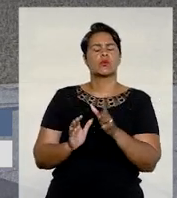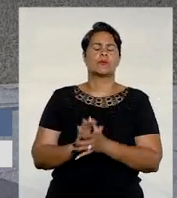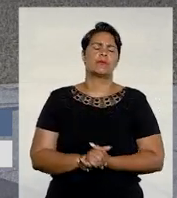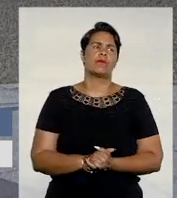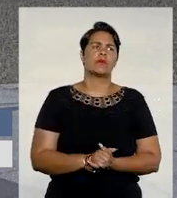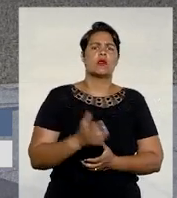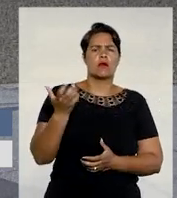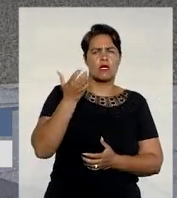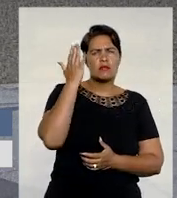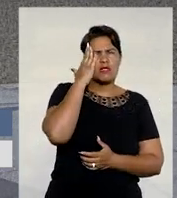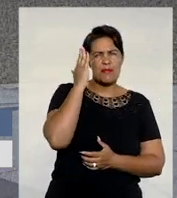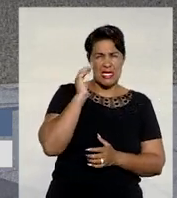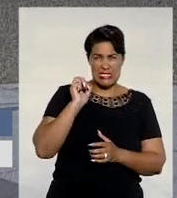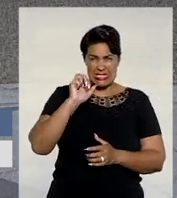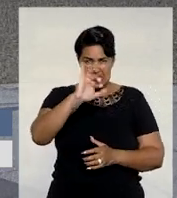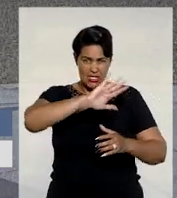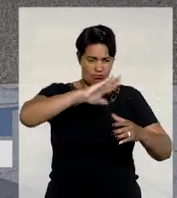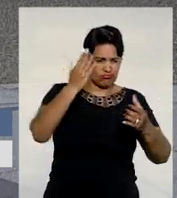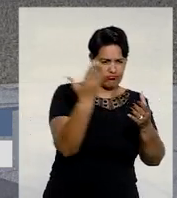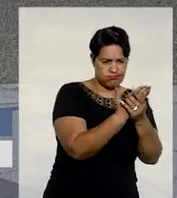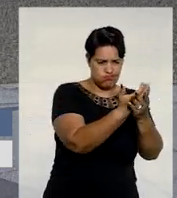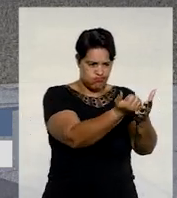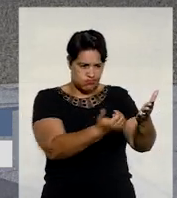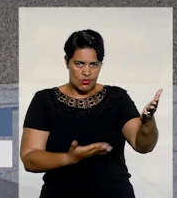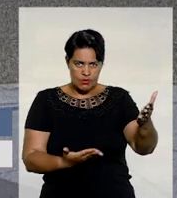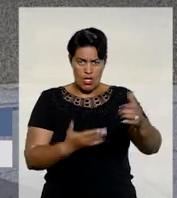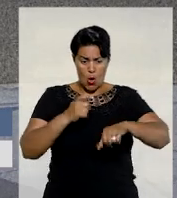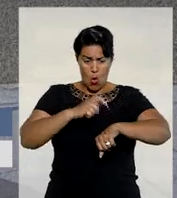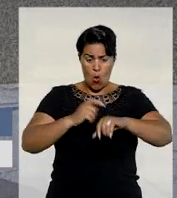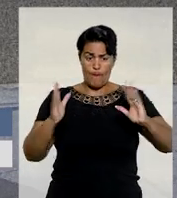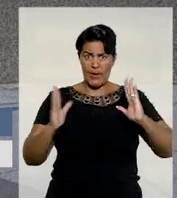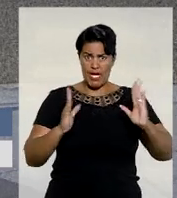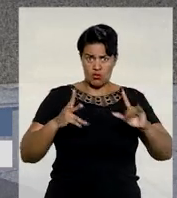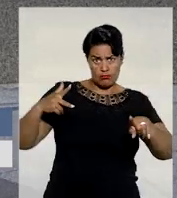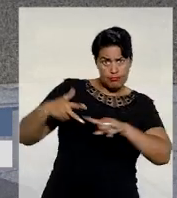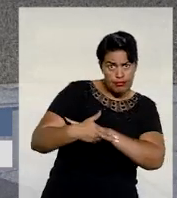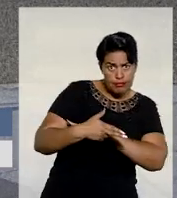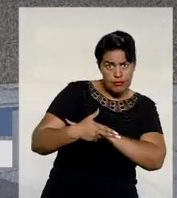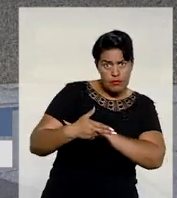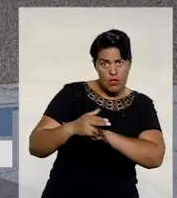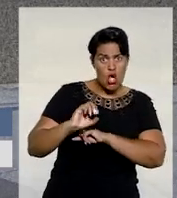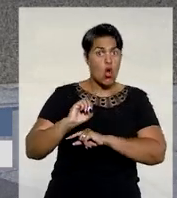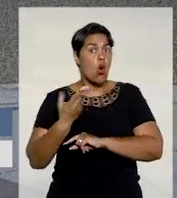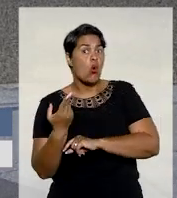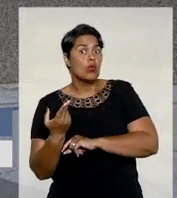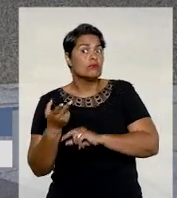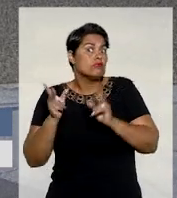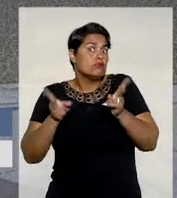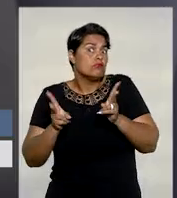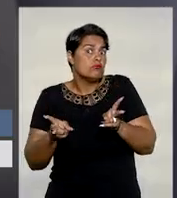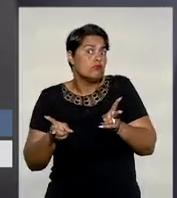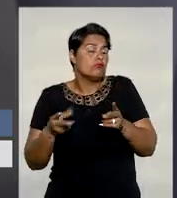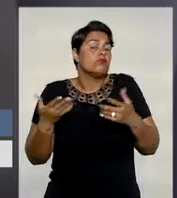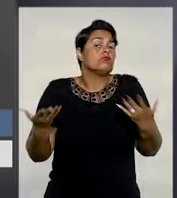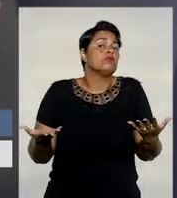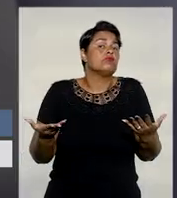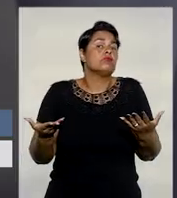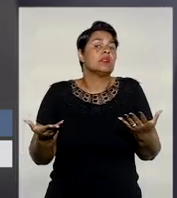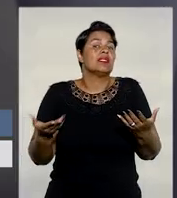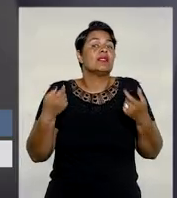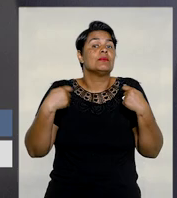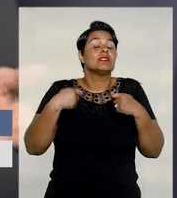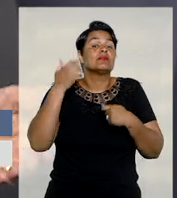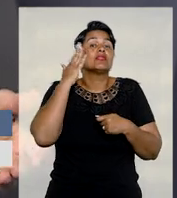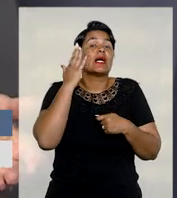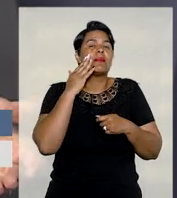embargos de declaração, eles interrompem ou suspendem o prazo para interposição de recurso? E a propósito, né, gostaria de aproveitar